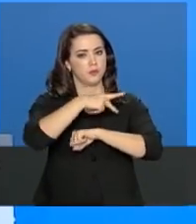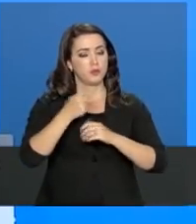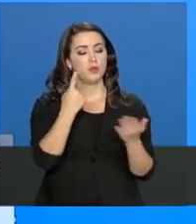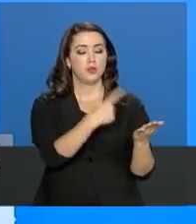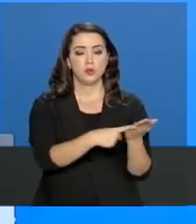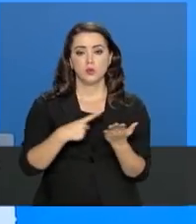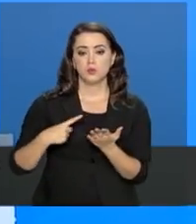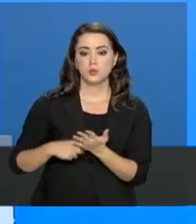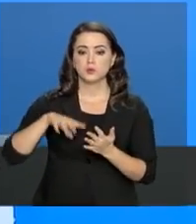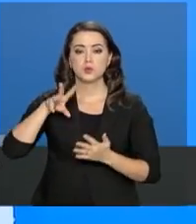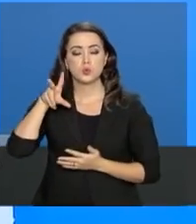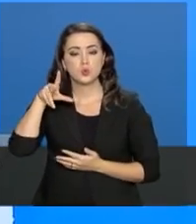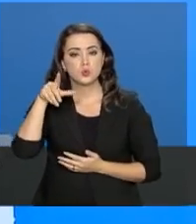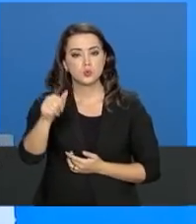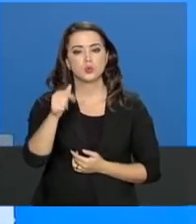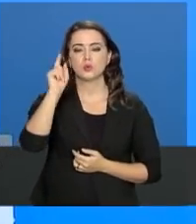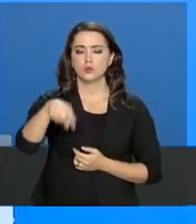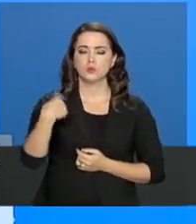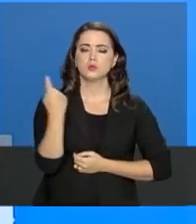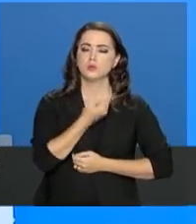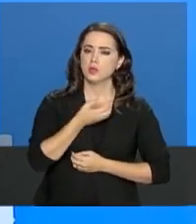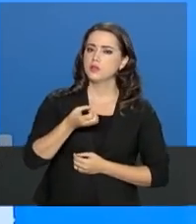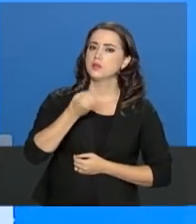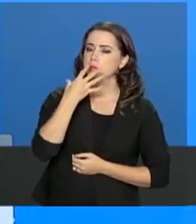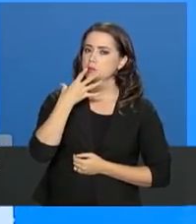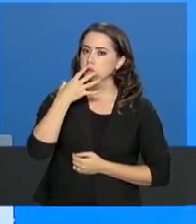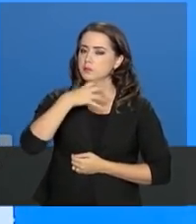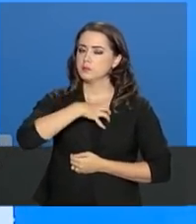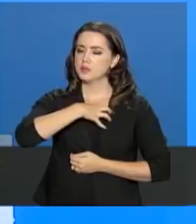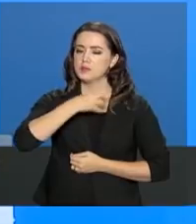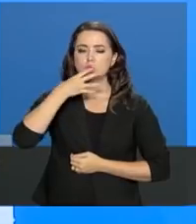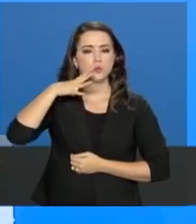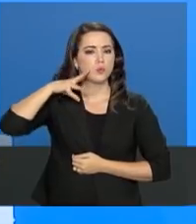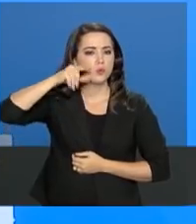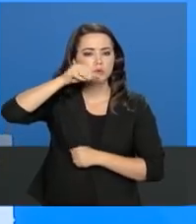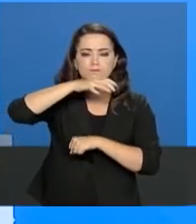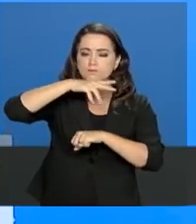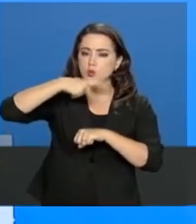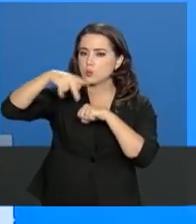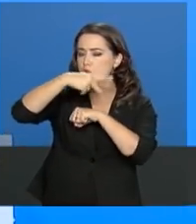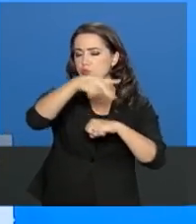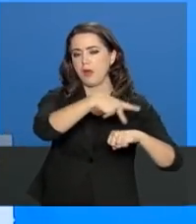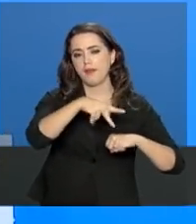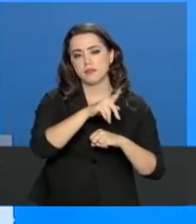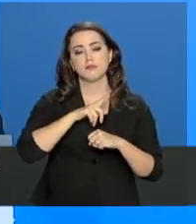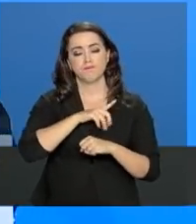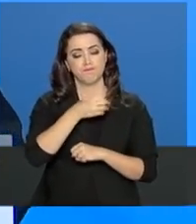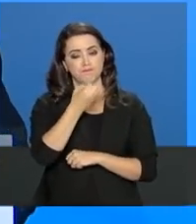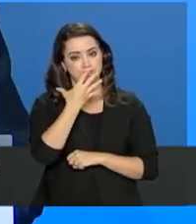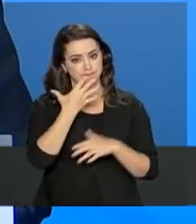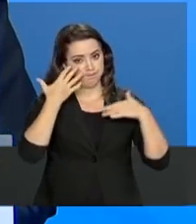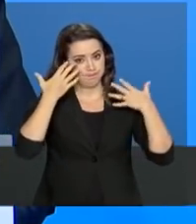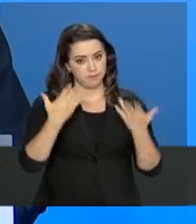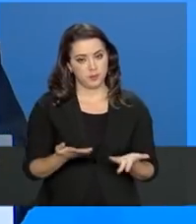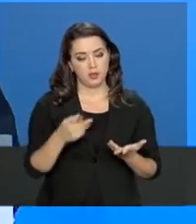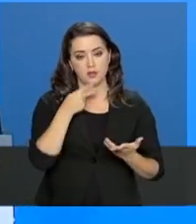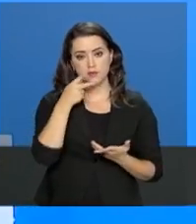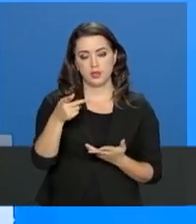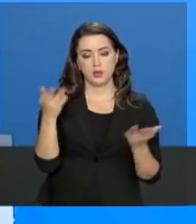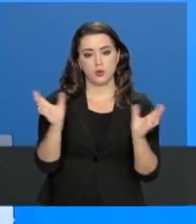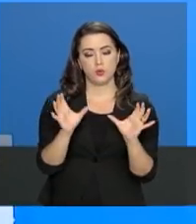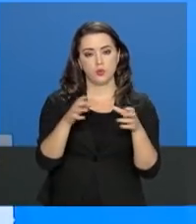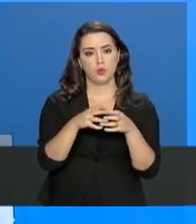de todos para o bem estar de todos os povos especialmente e agora falo da matéria referente ao retiro